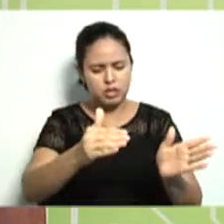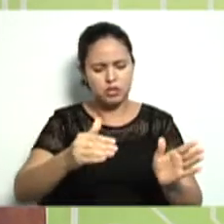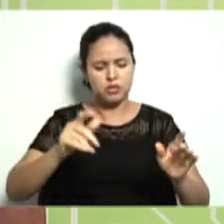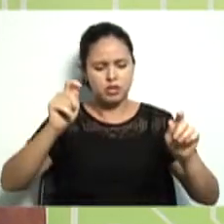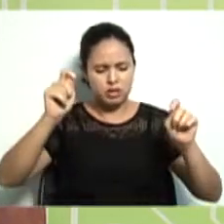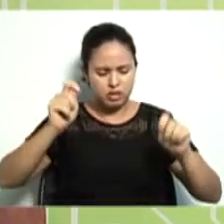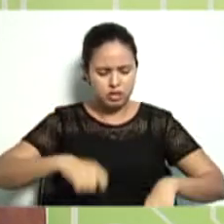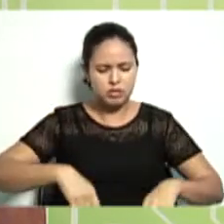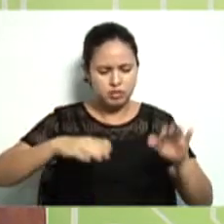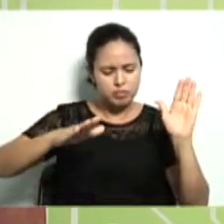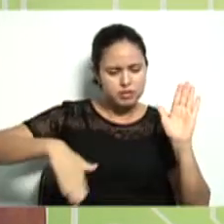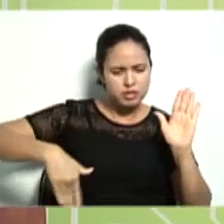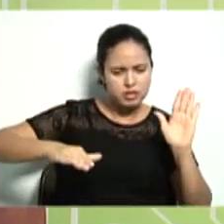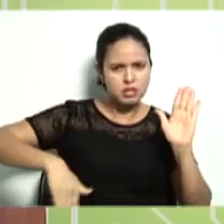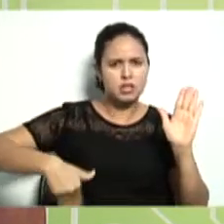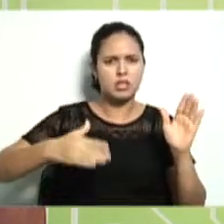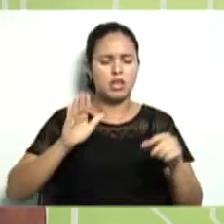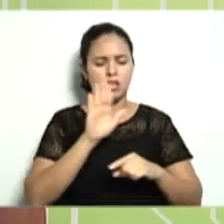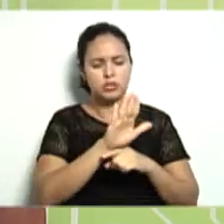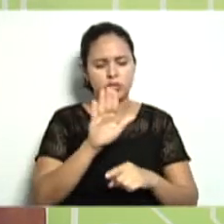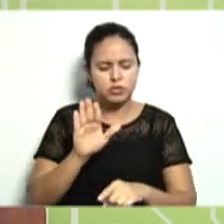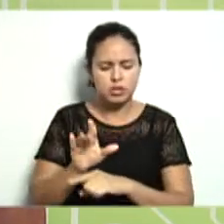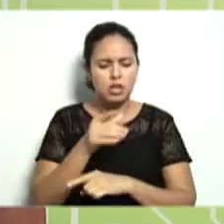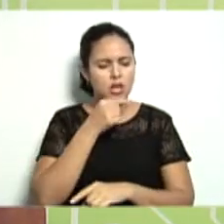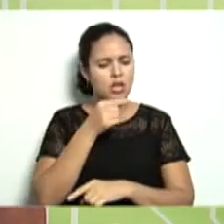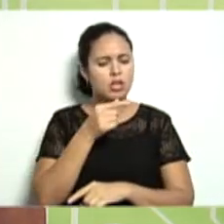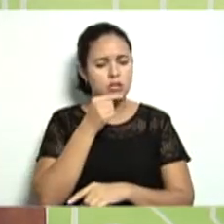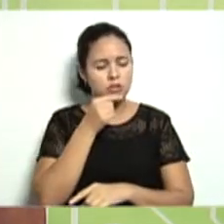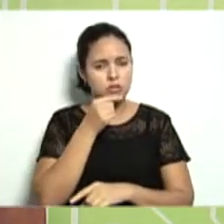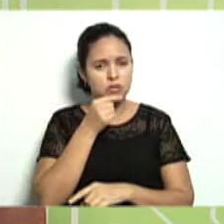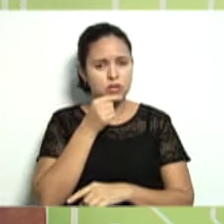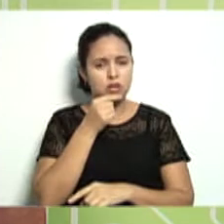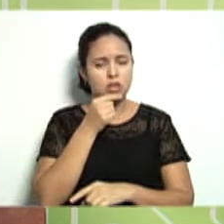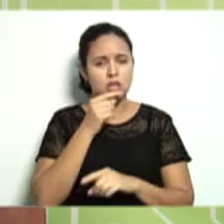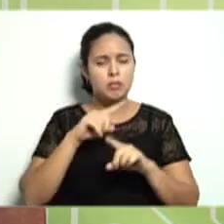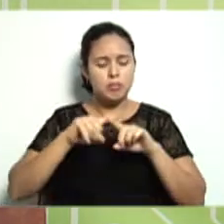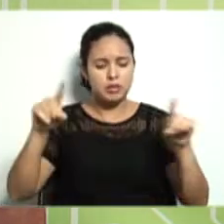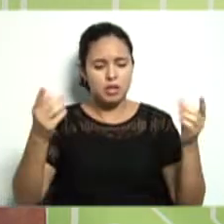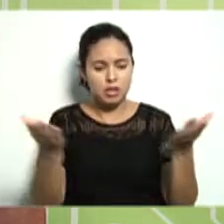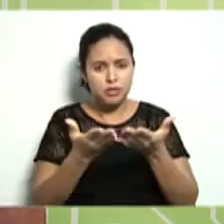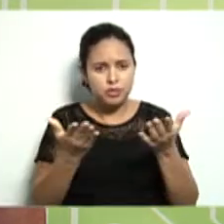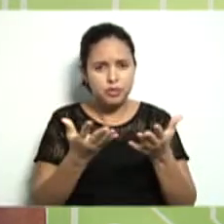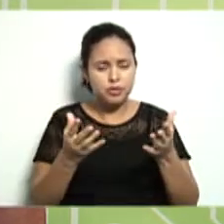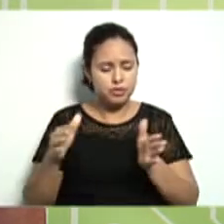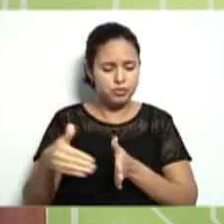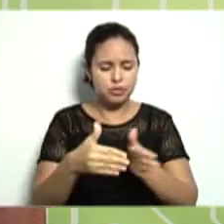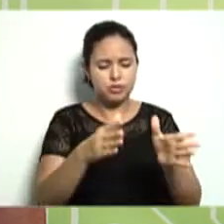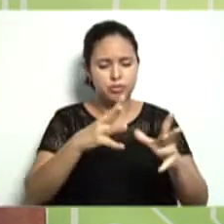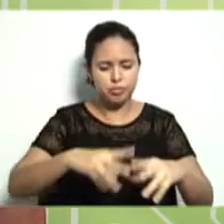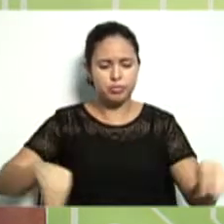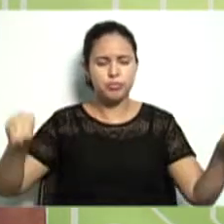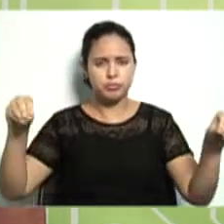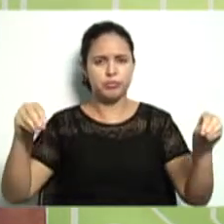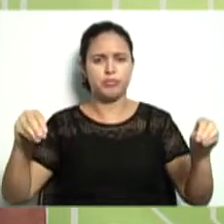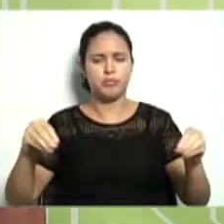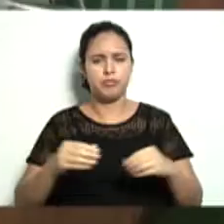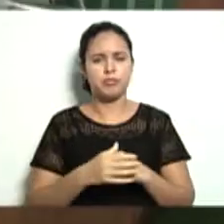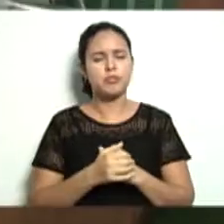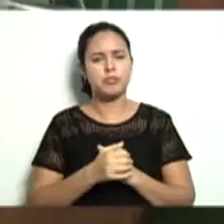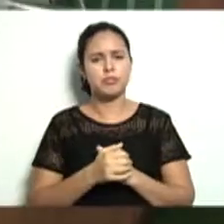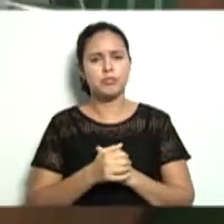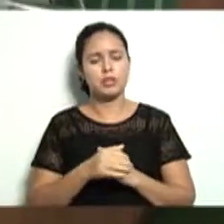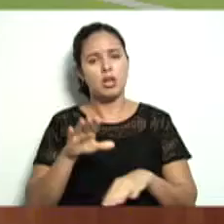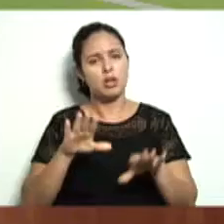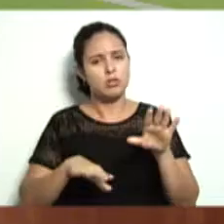para irrigar algumas localidades, mas o rio não existe mais, porque não houve o pensamento sustentável. Alguns alunos